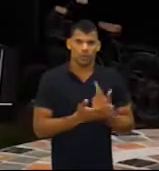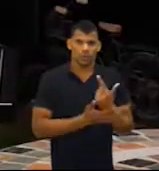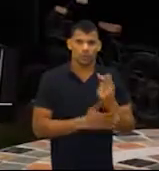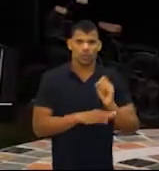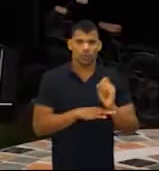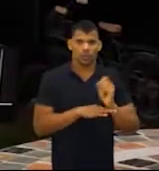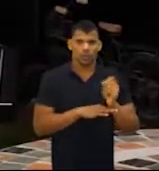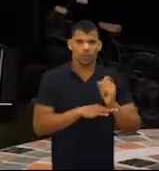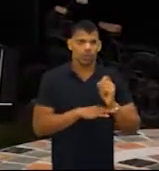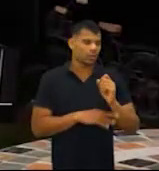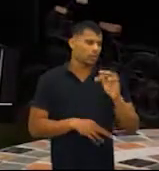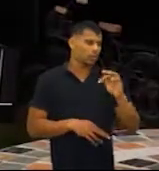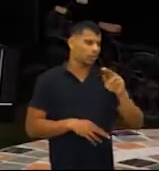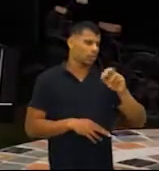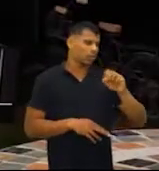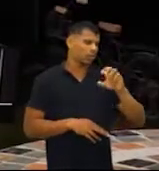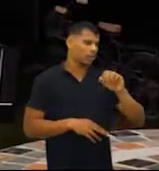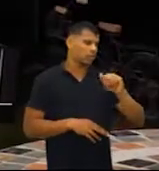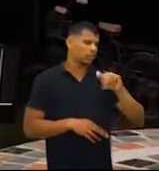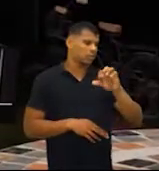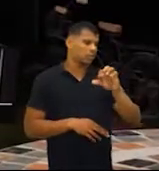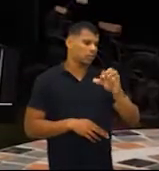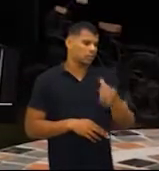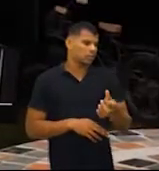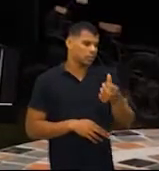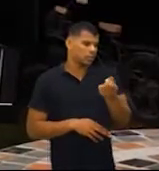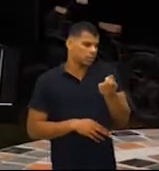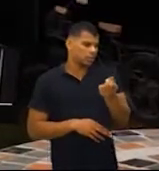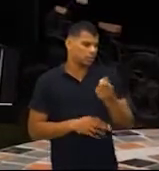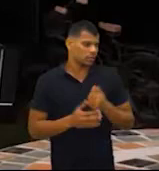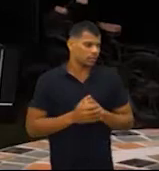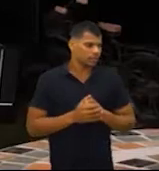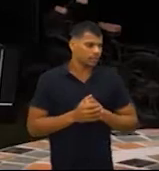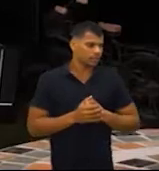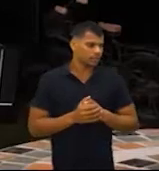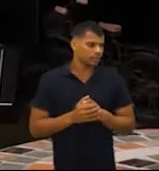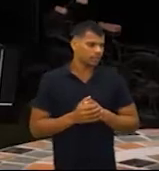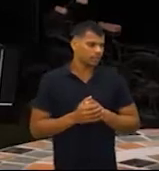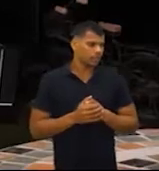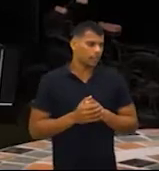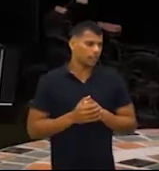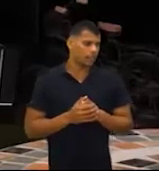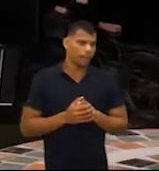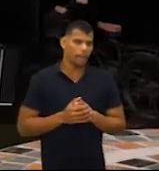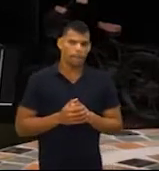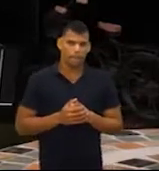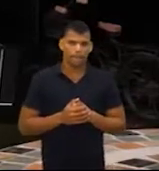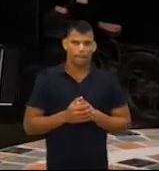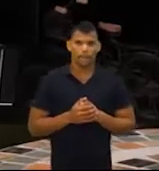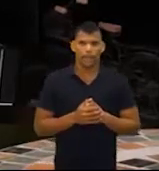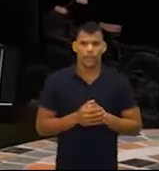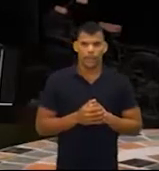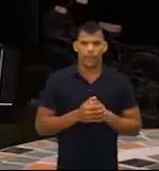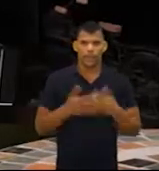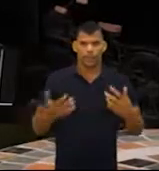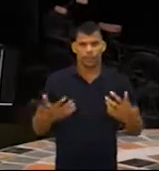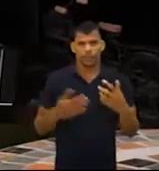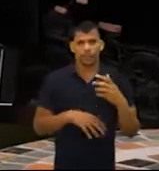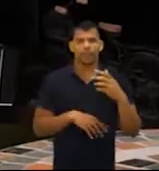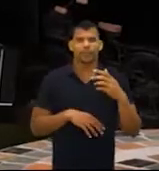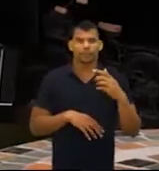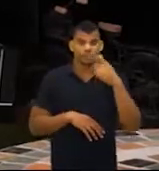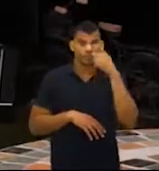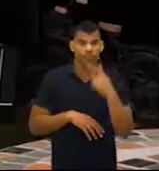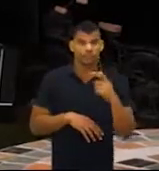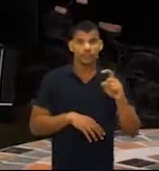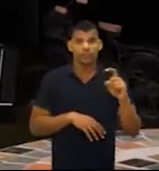68. Eu ia falar isso a você. O Fusquinha. Foi o Fusquinha mesmo, gente. Eu tinha dinheiro para uma bicicleta